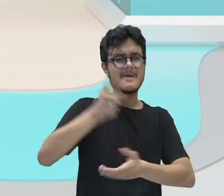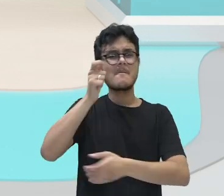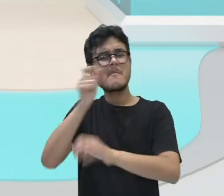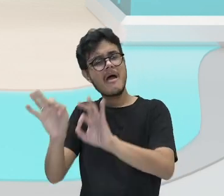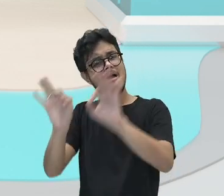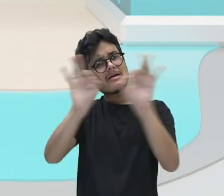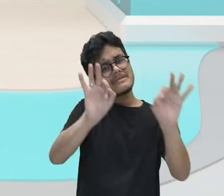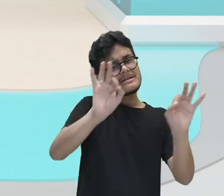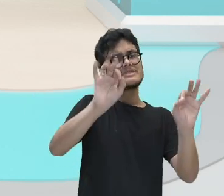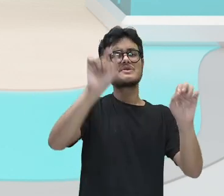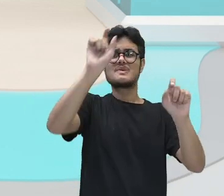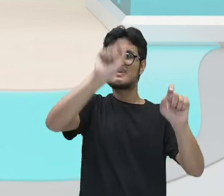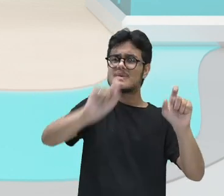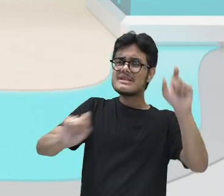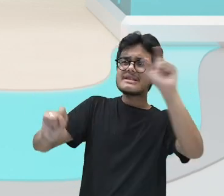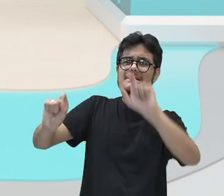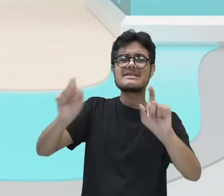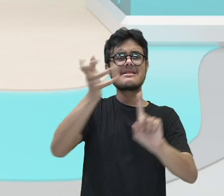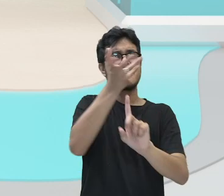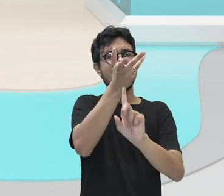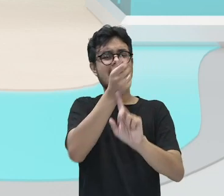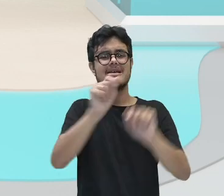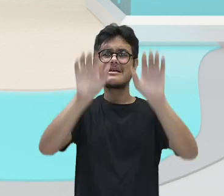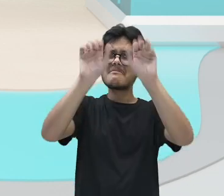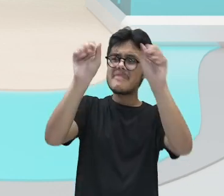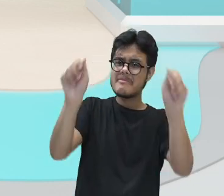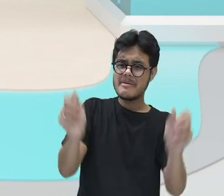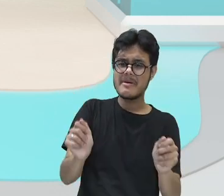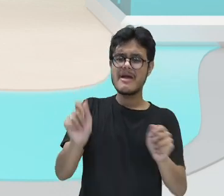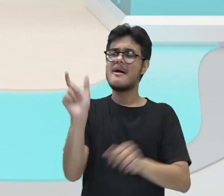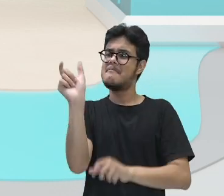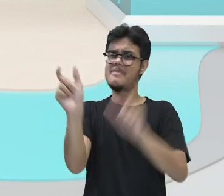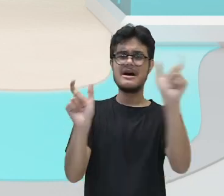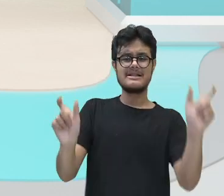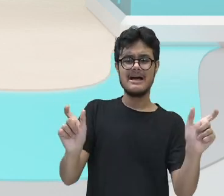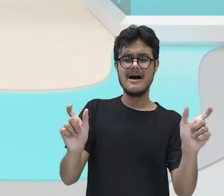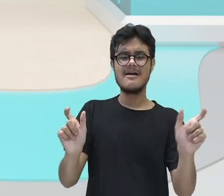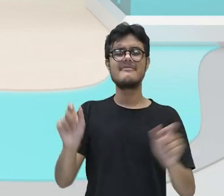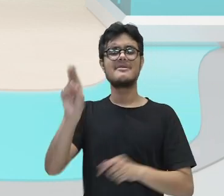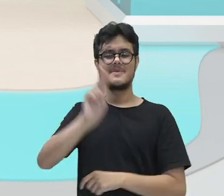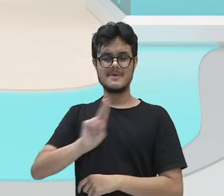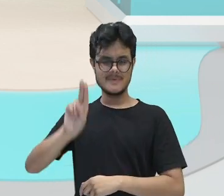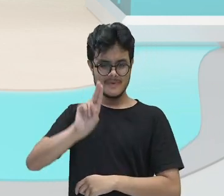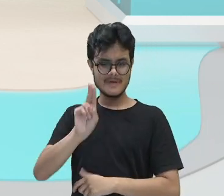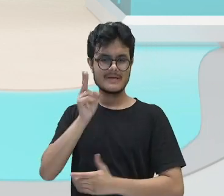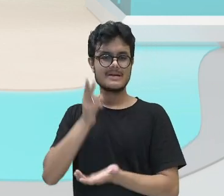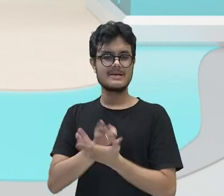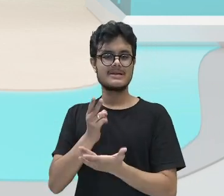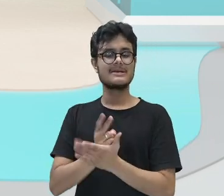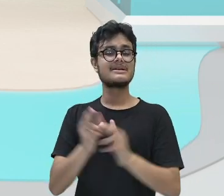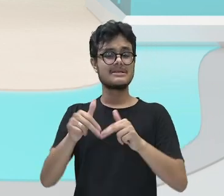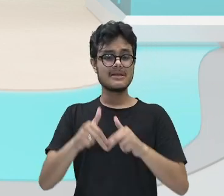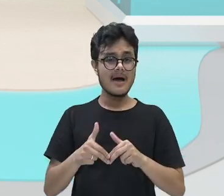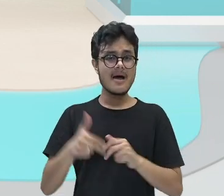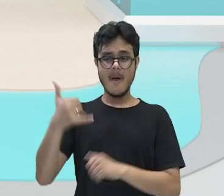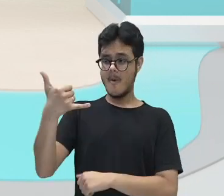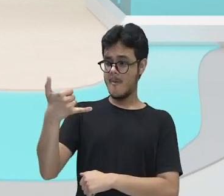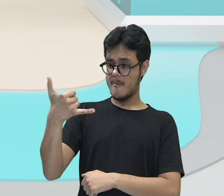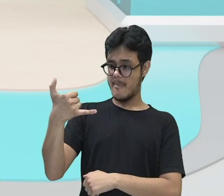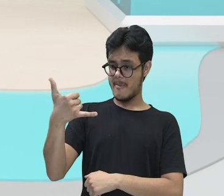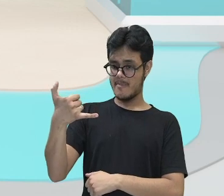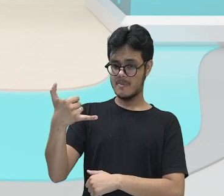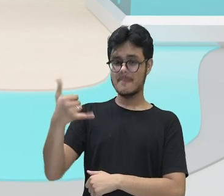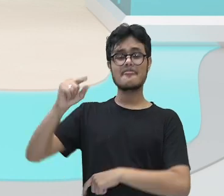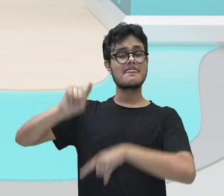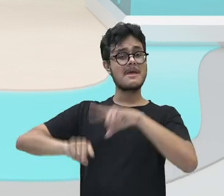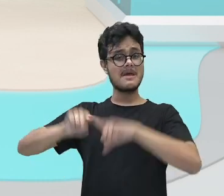interativa, certo? Com vocês vão ver os riscos, vocês vão ver os desenhos, que nós vamos sublinhando lá as palavras ou um item